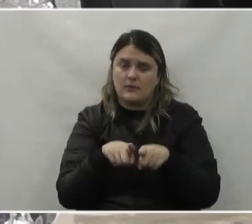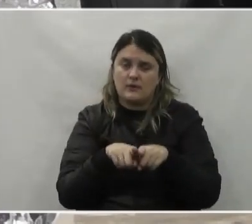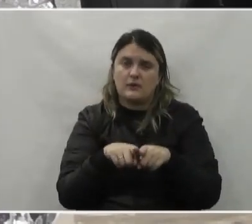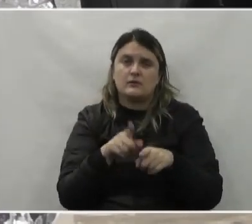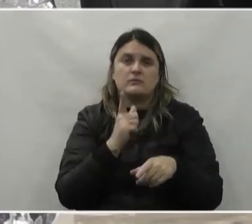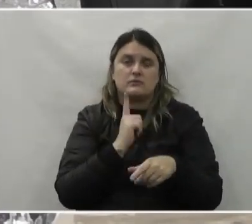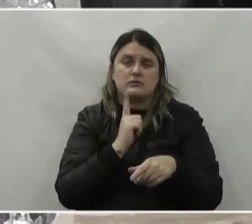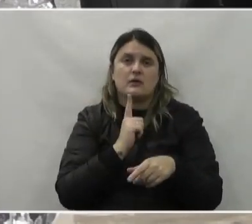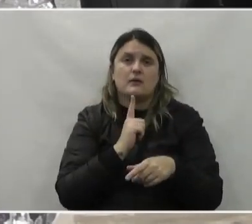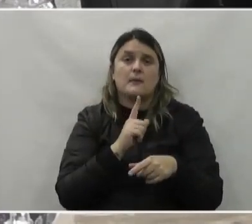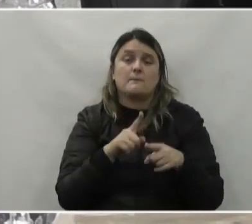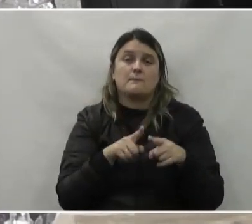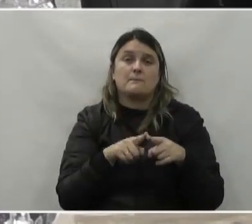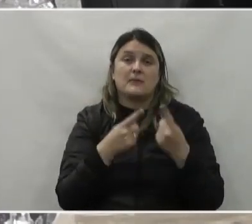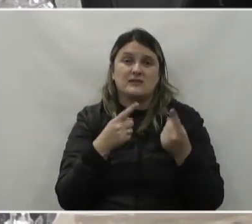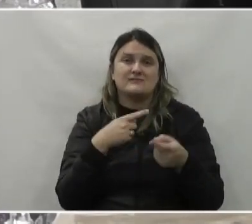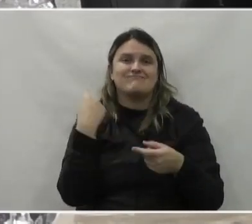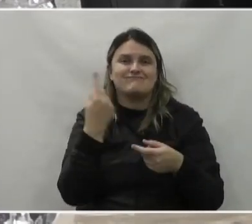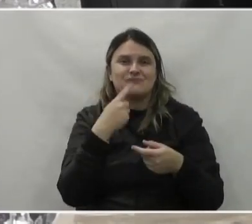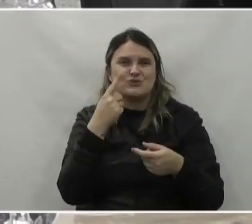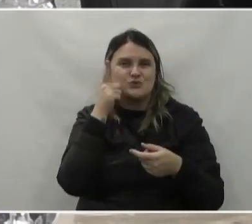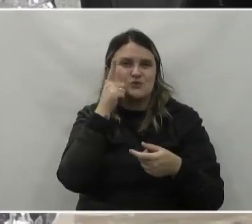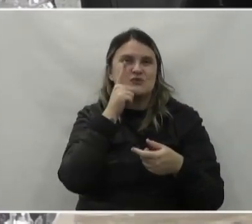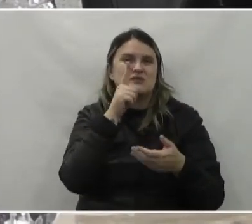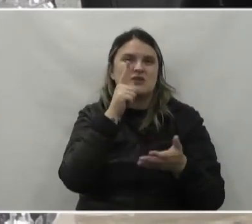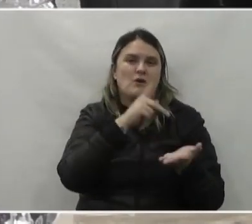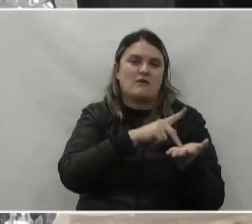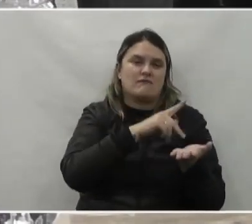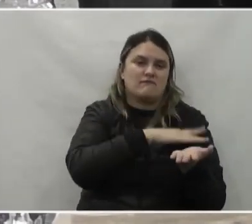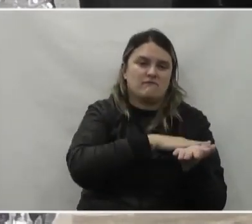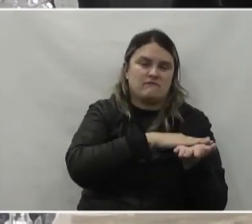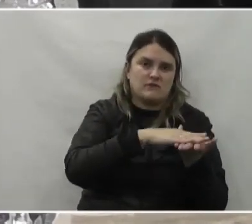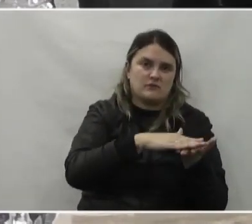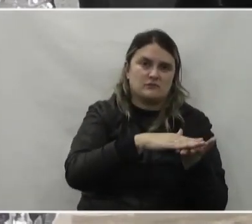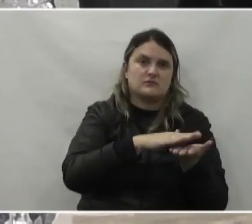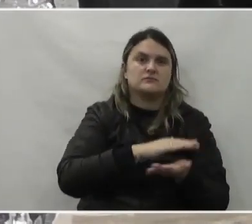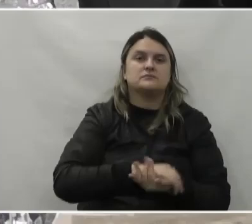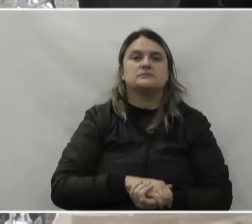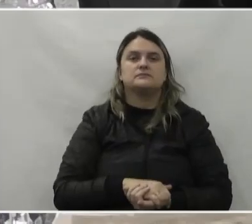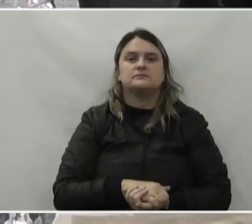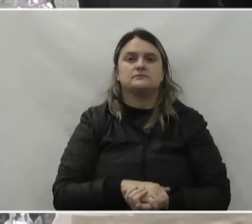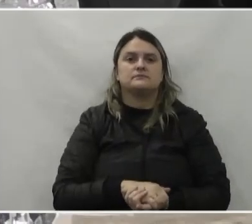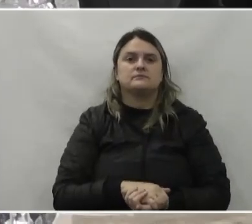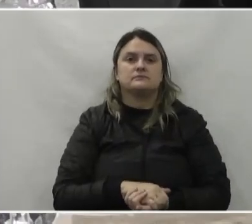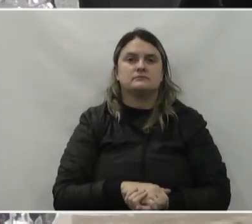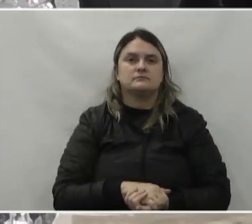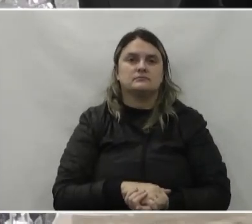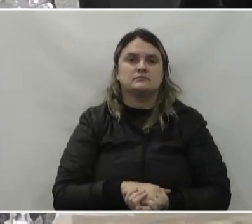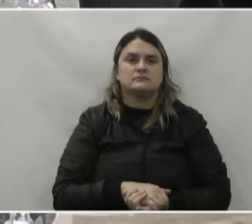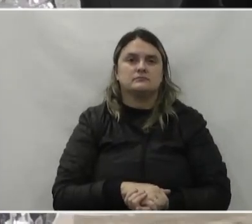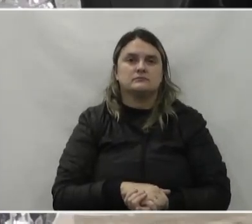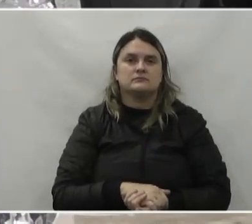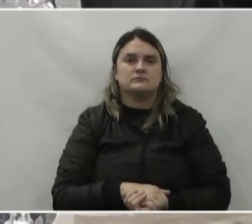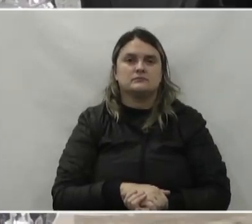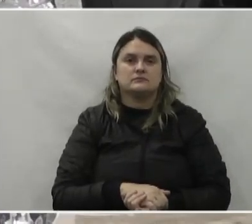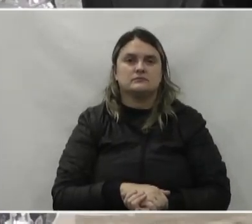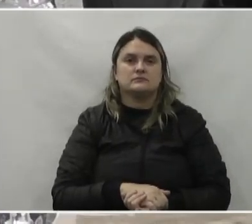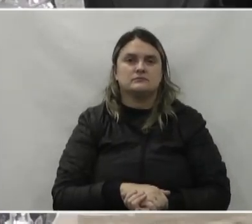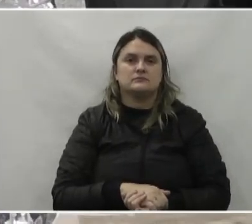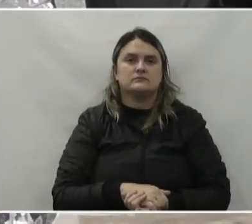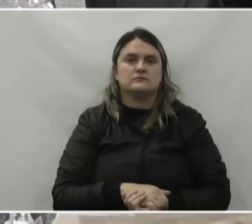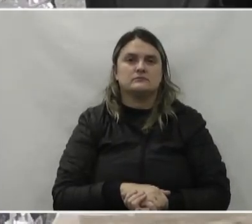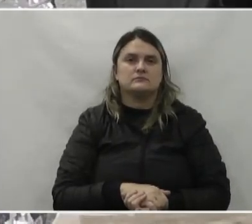na área rural, mas, infelizmente, não tem asfalto para todo mundo. Mas que seja essa contemplada, já está de bom